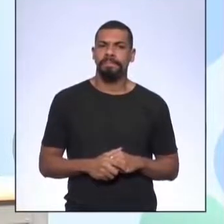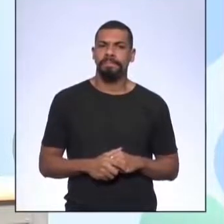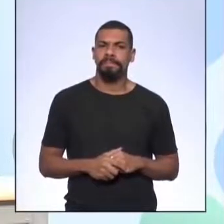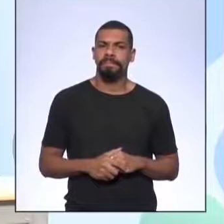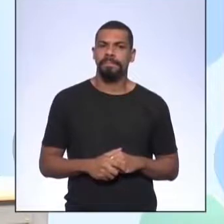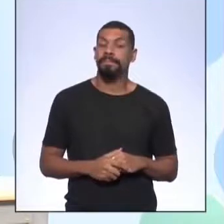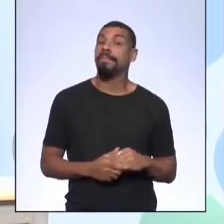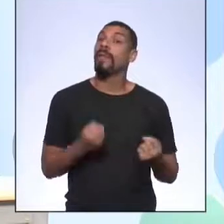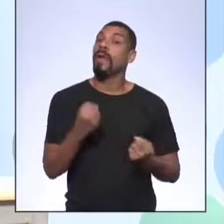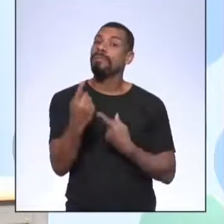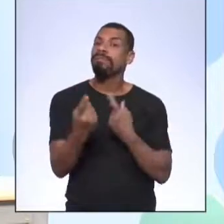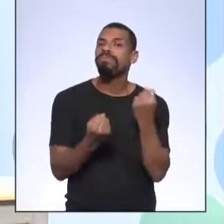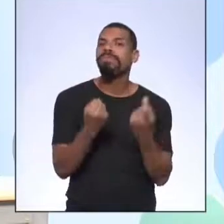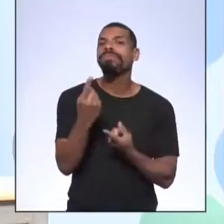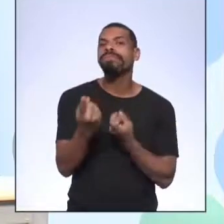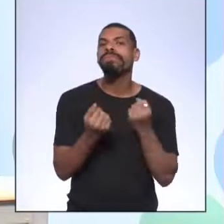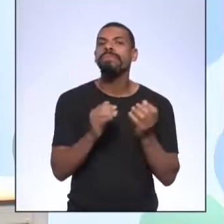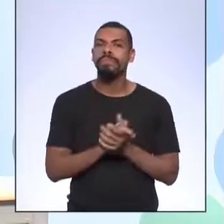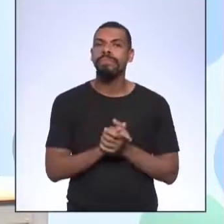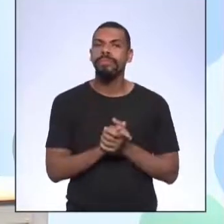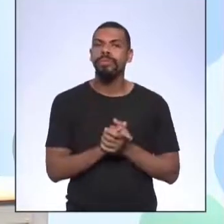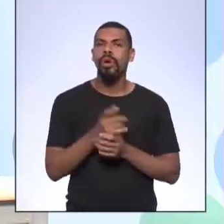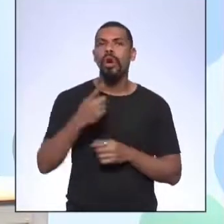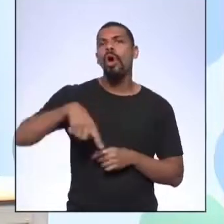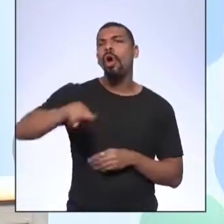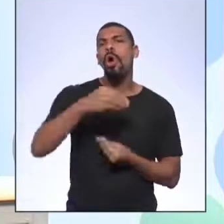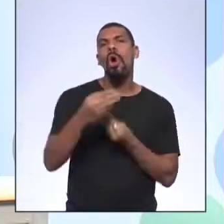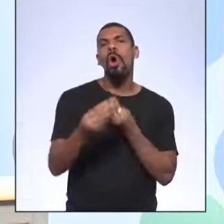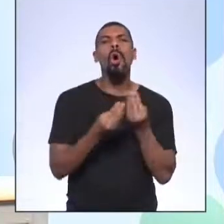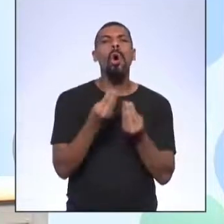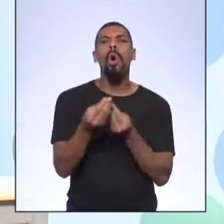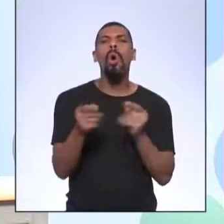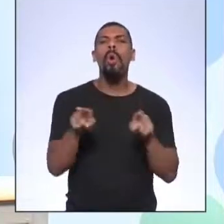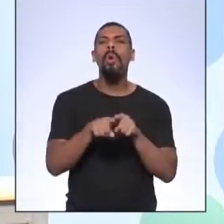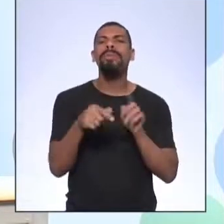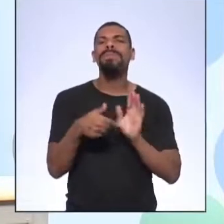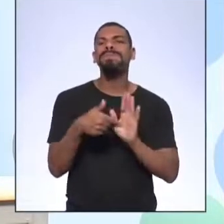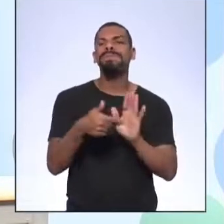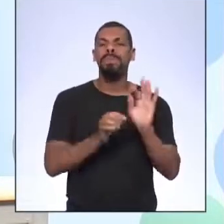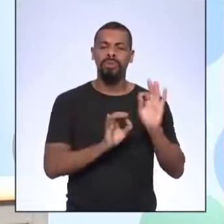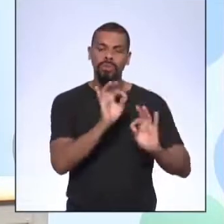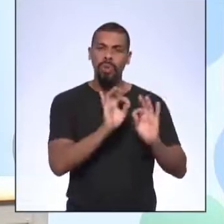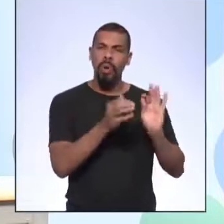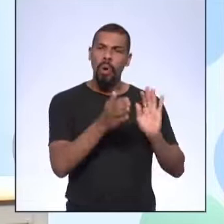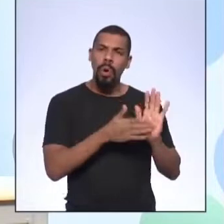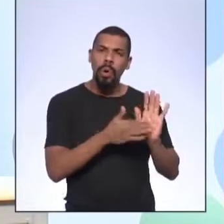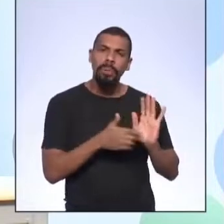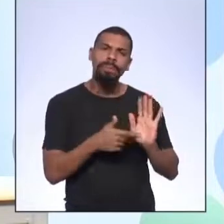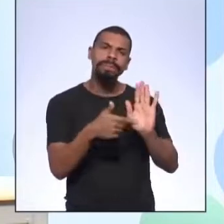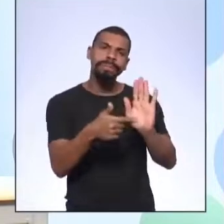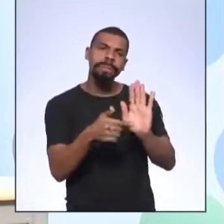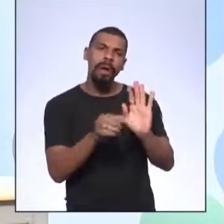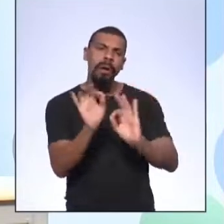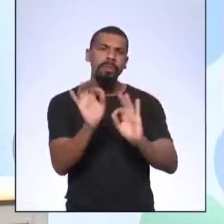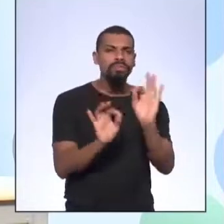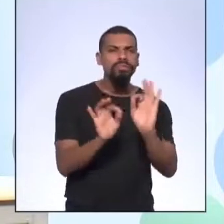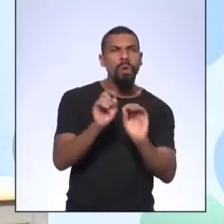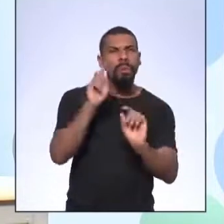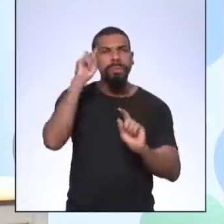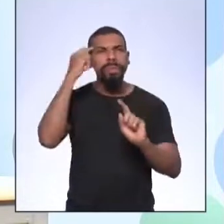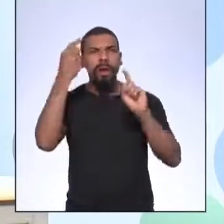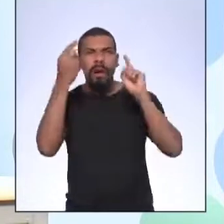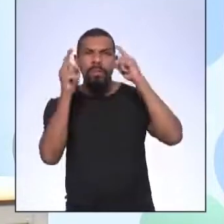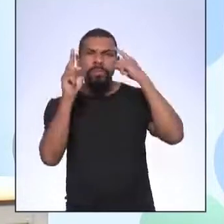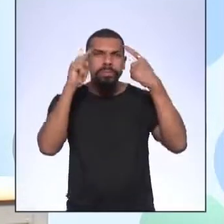alguns elementos estruturantes tá ou seja como que eu vou esboçar esse projeto como que eu vou começar a construir a ideia